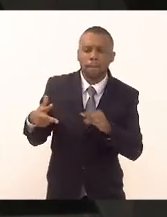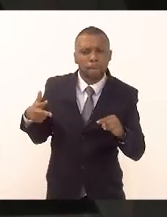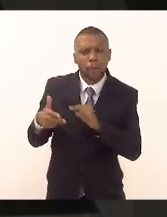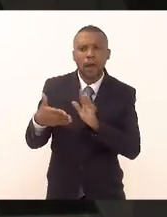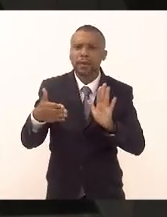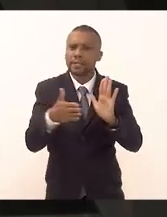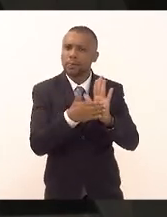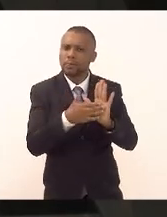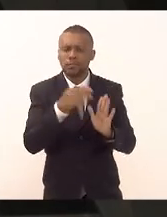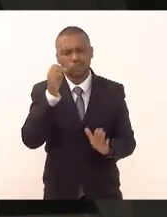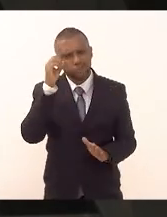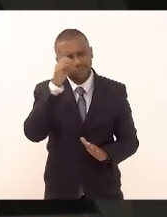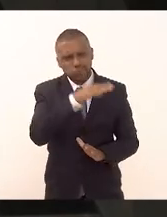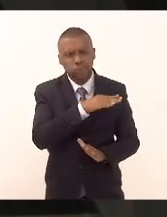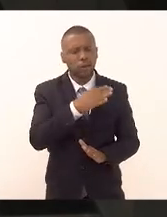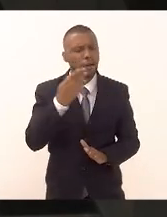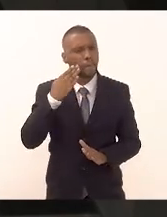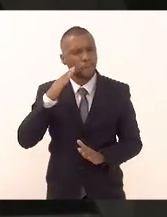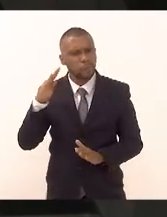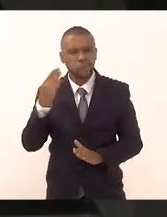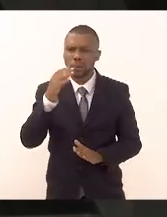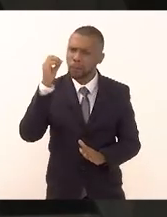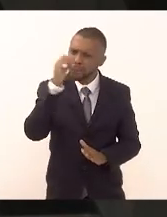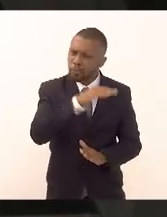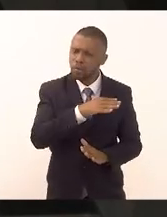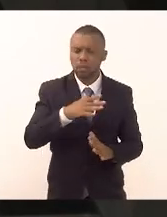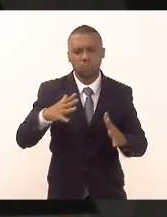absolutamente translocada, estapafúrdia,